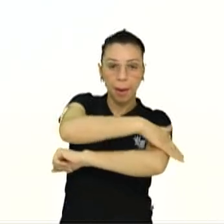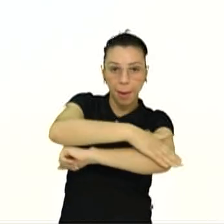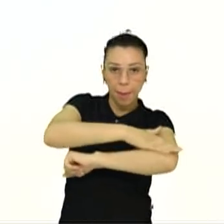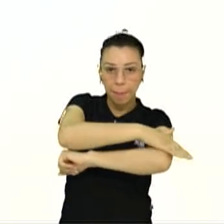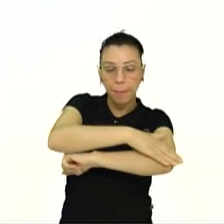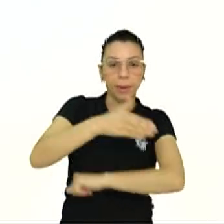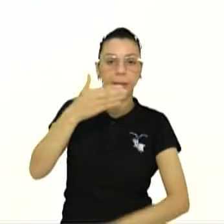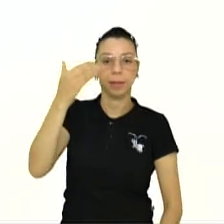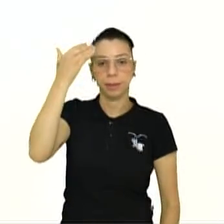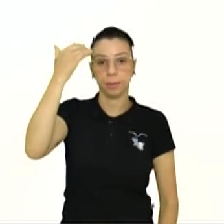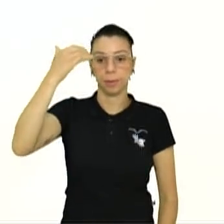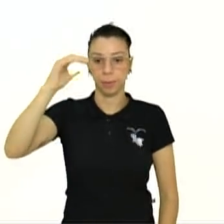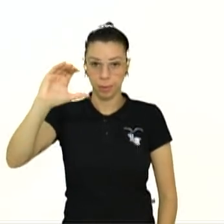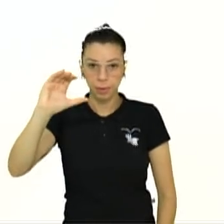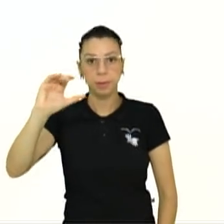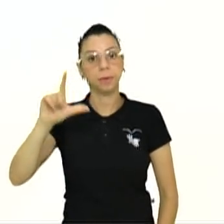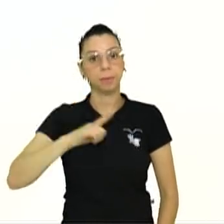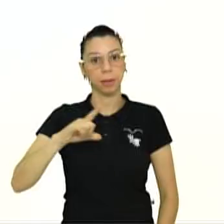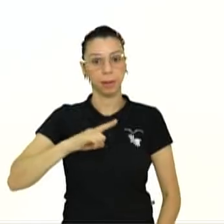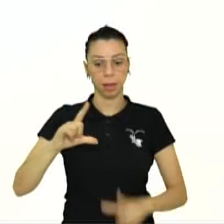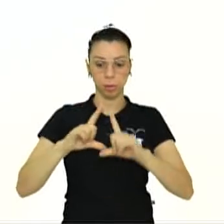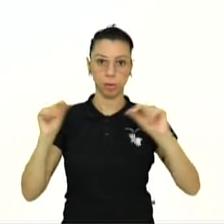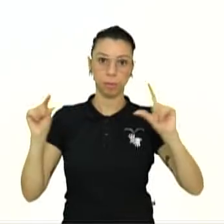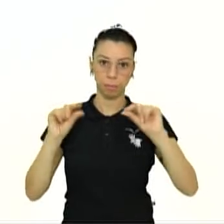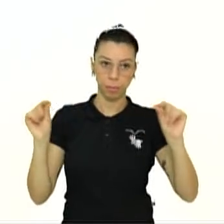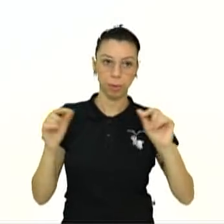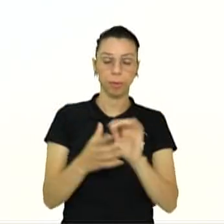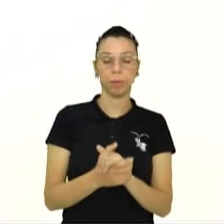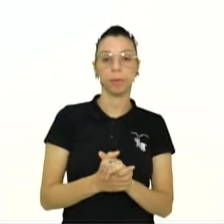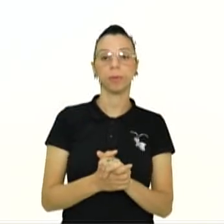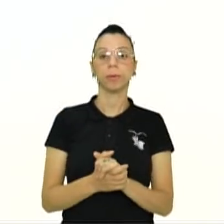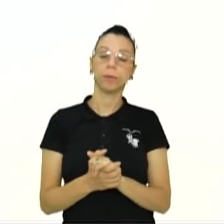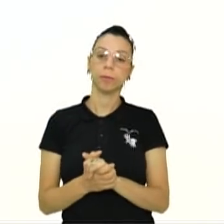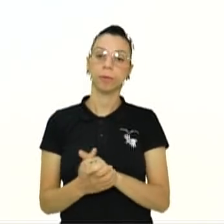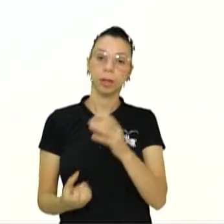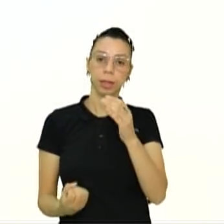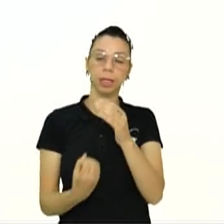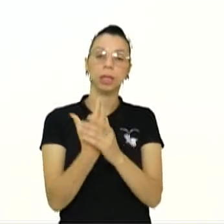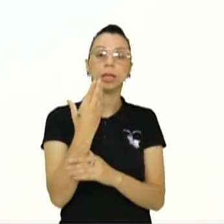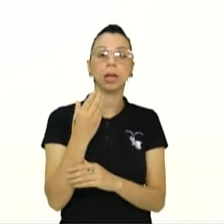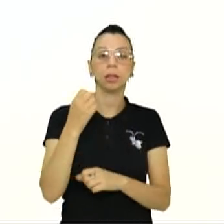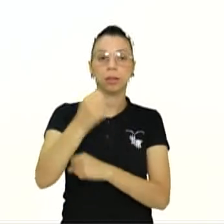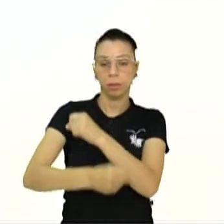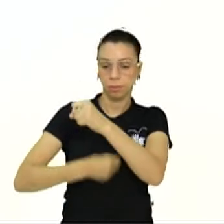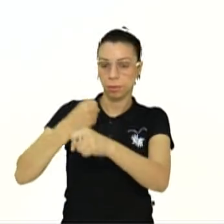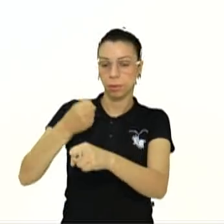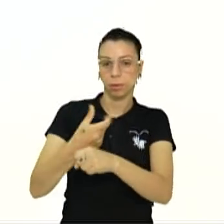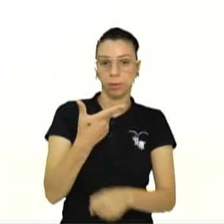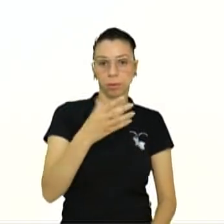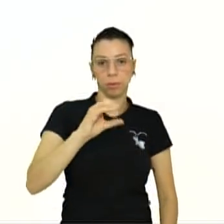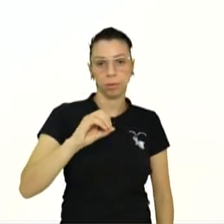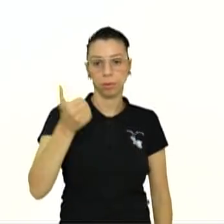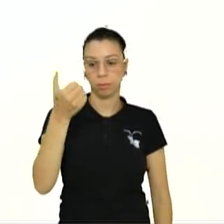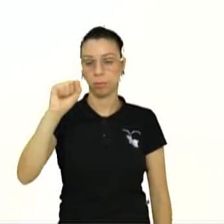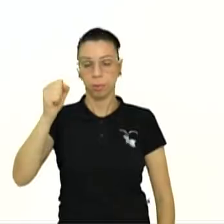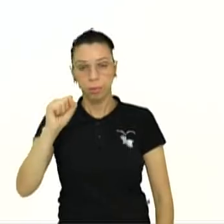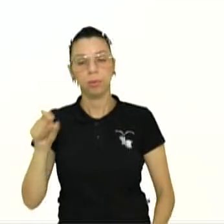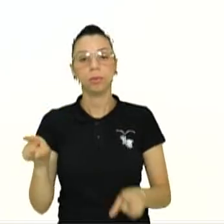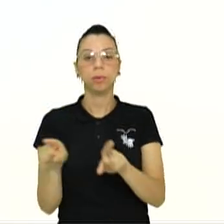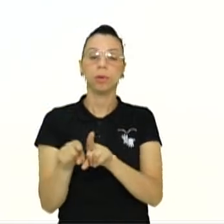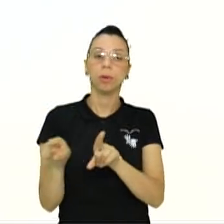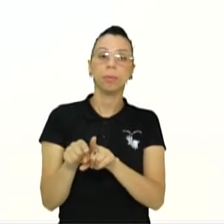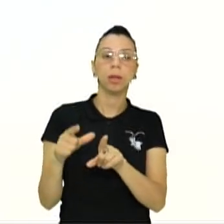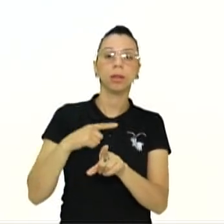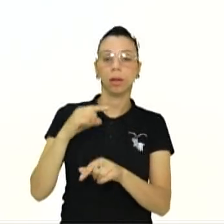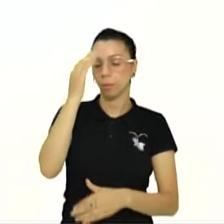aqui em Curitiba, né, instalada em 2018, também foi contratada e fez